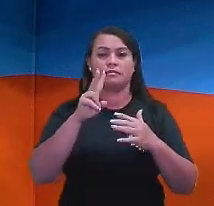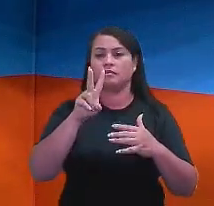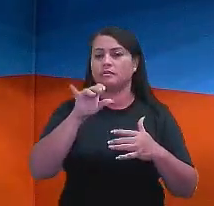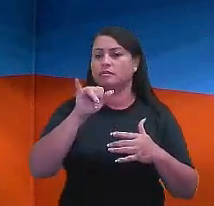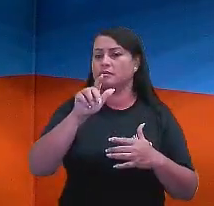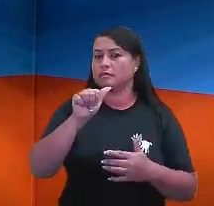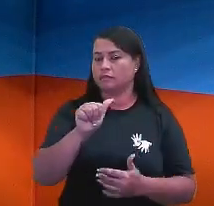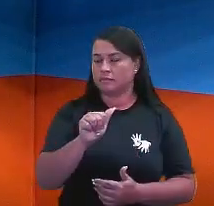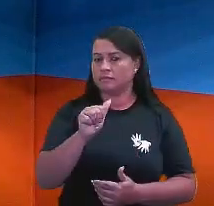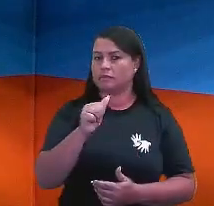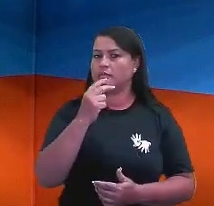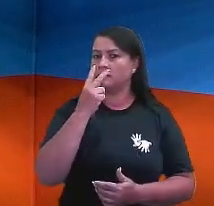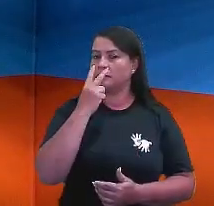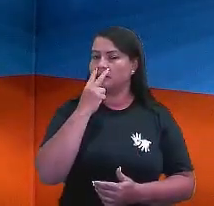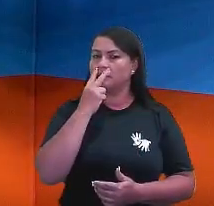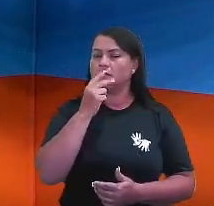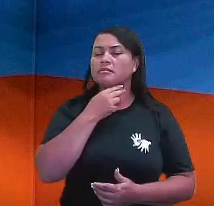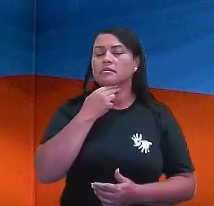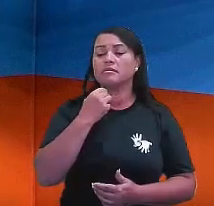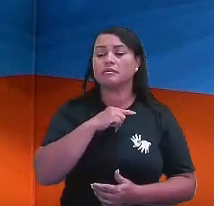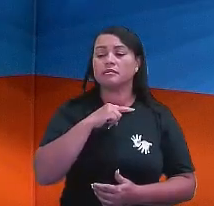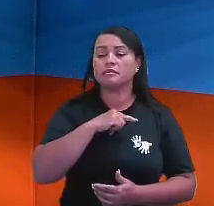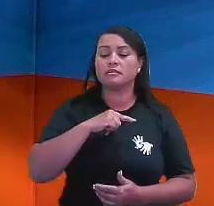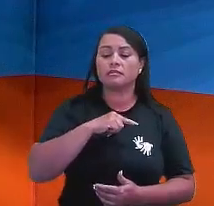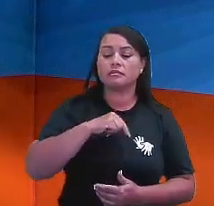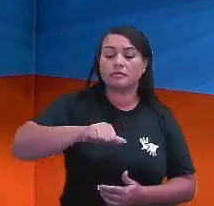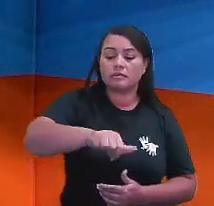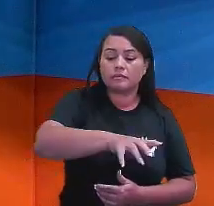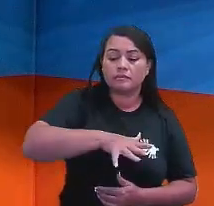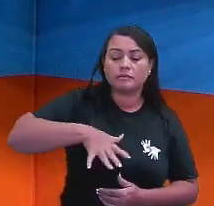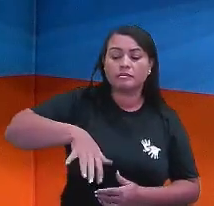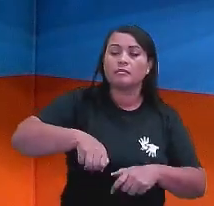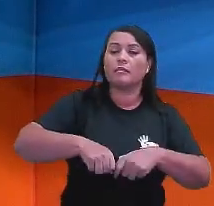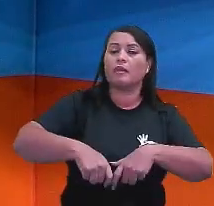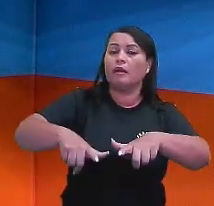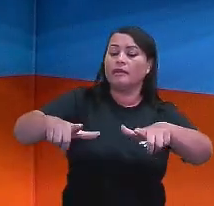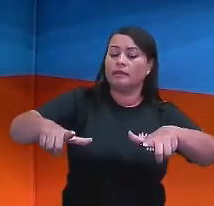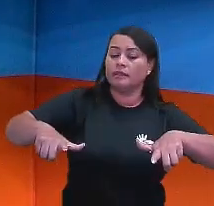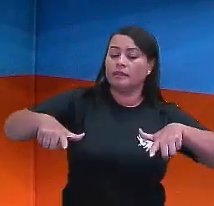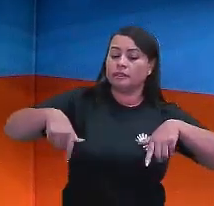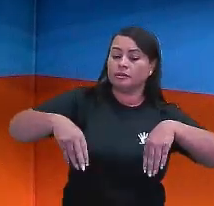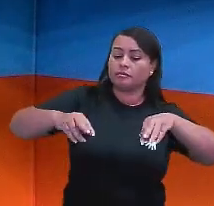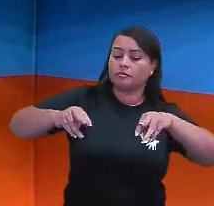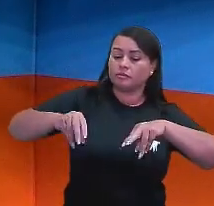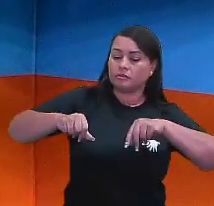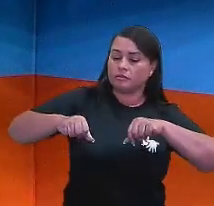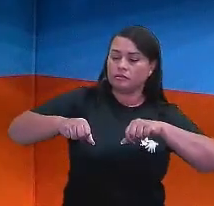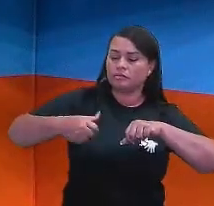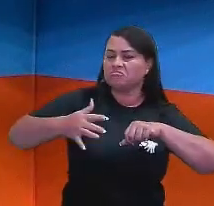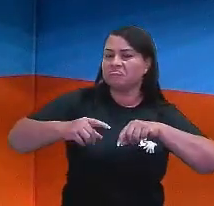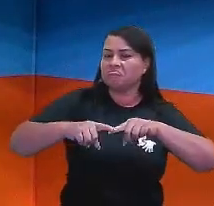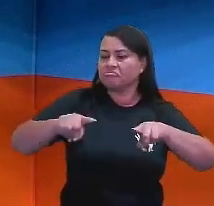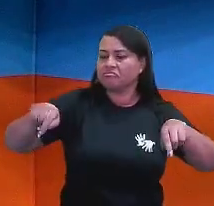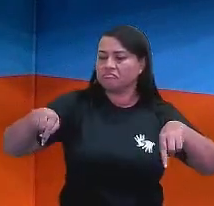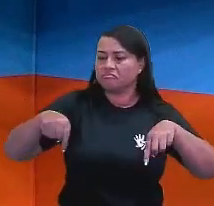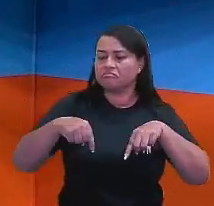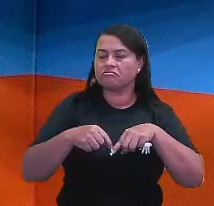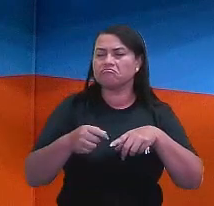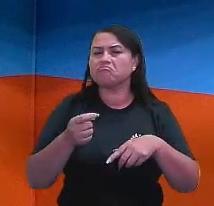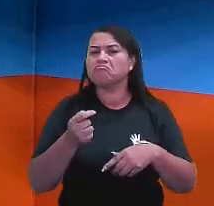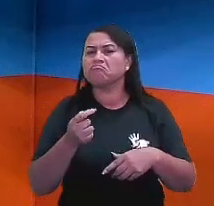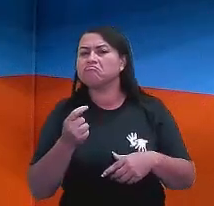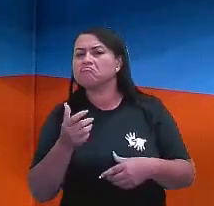né, a área, né, aproximada dessa região. Como eu não sei lá,